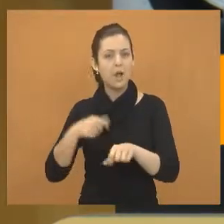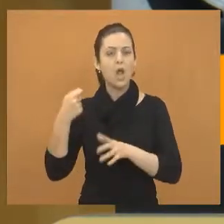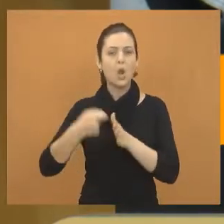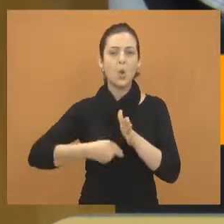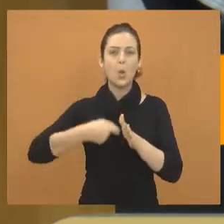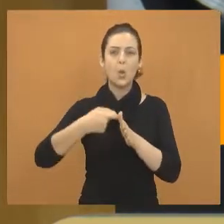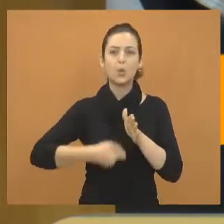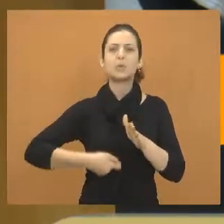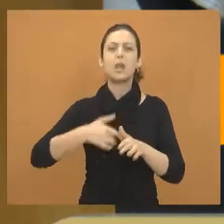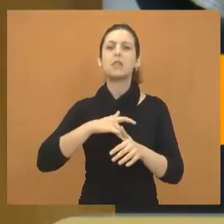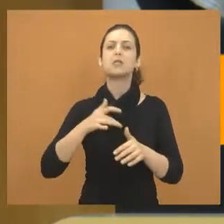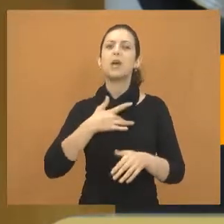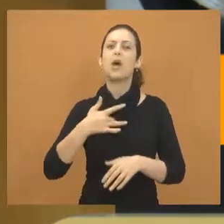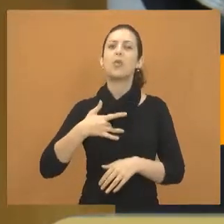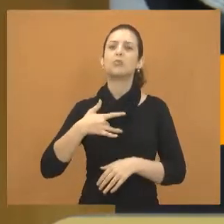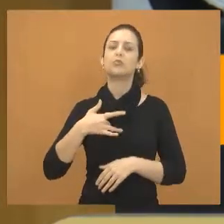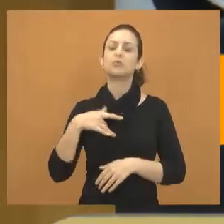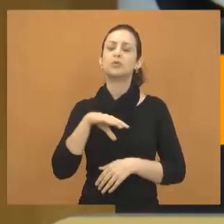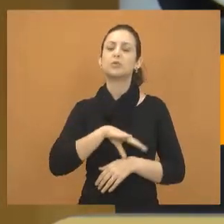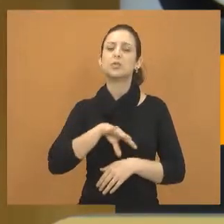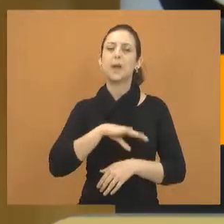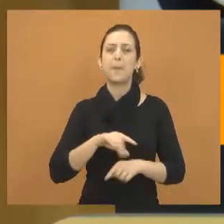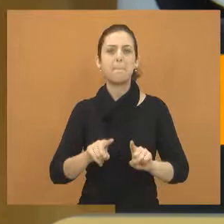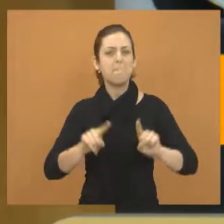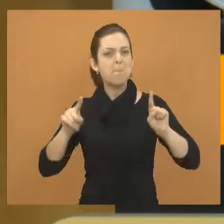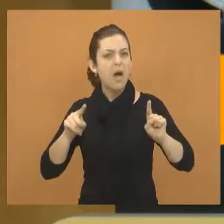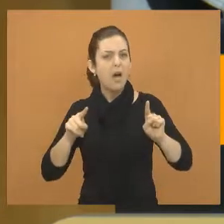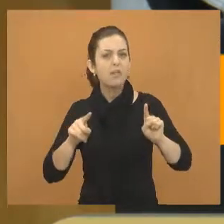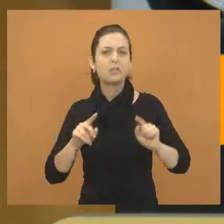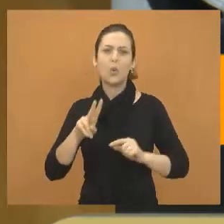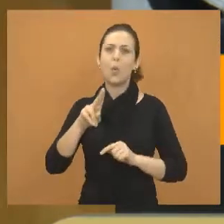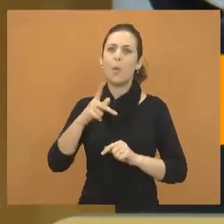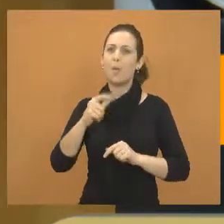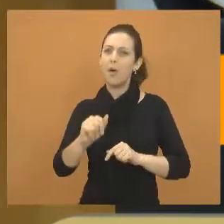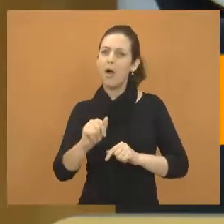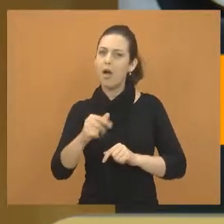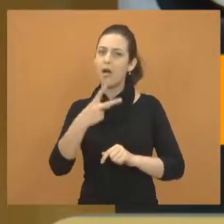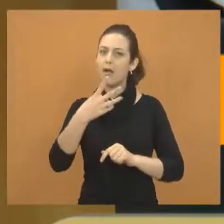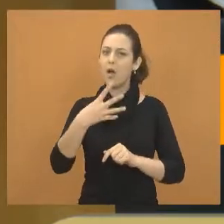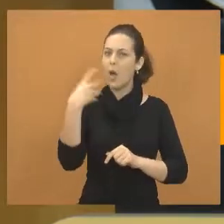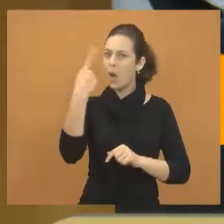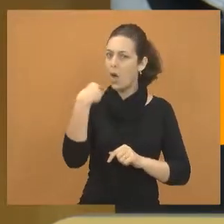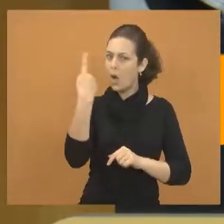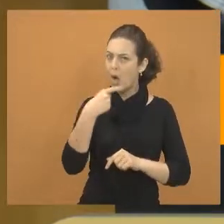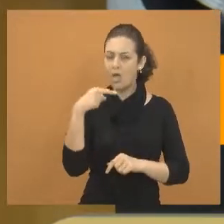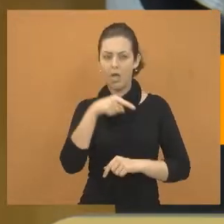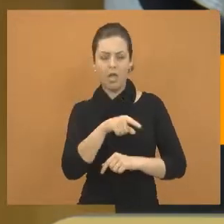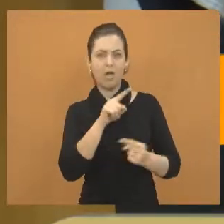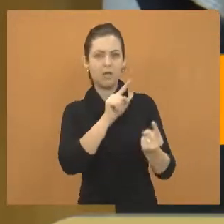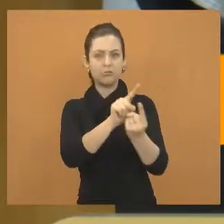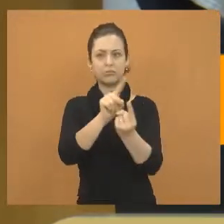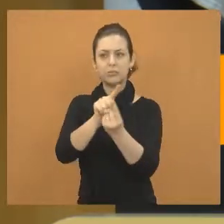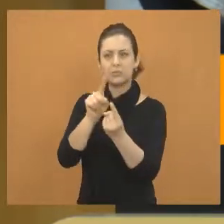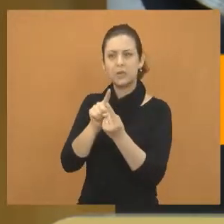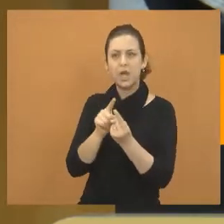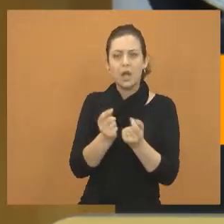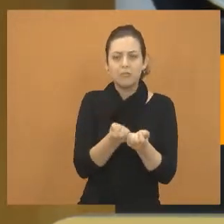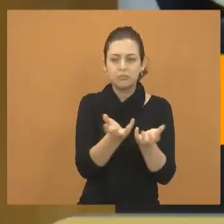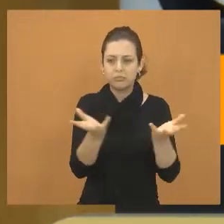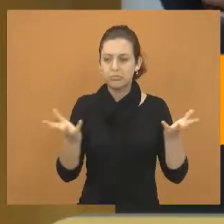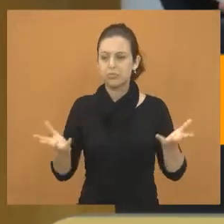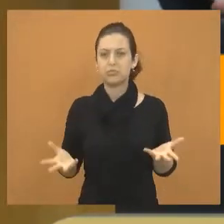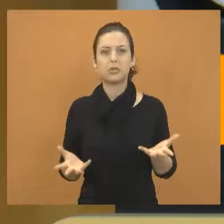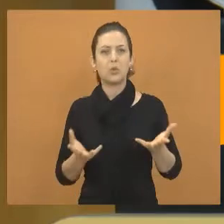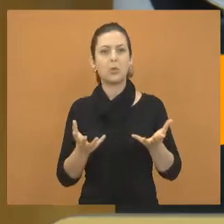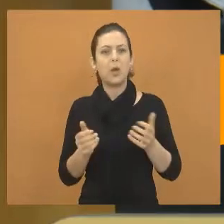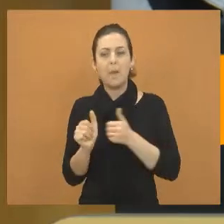lutam pela saúde da nossa cidade. Mas essas UPAs regionais 24 horas, elas atenderiam toda essa população que vive